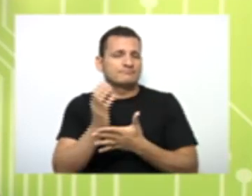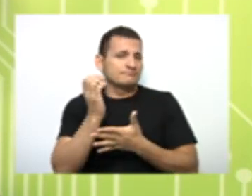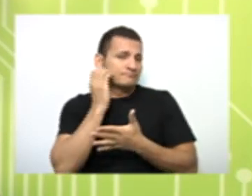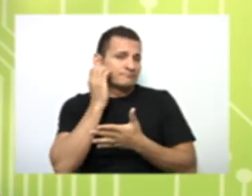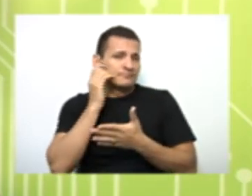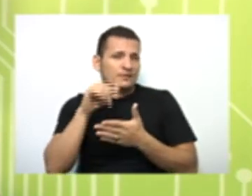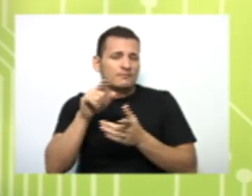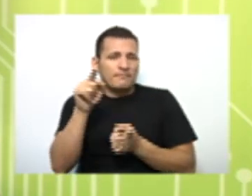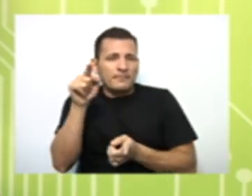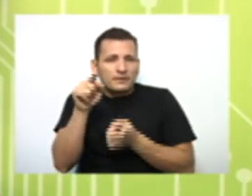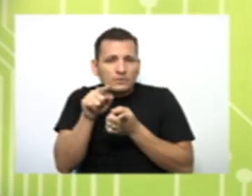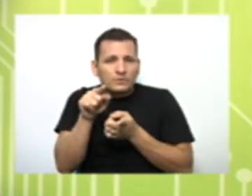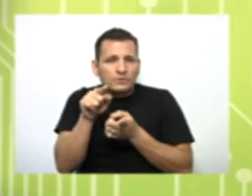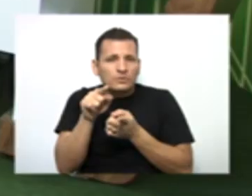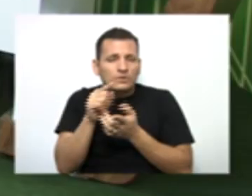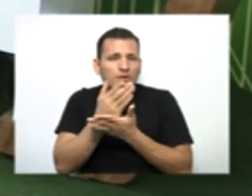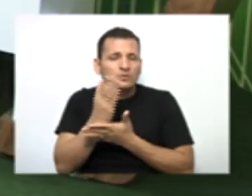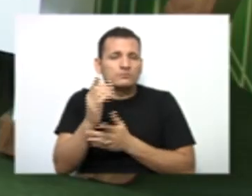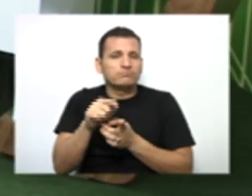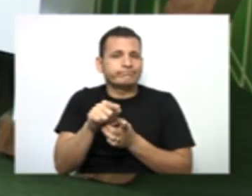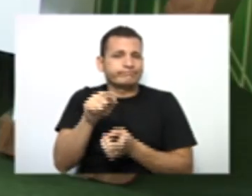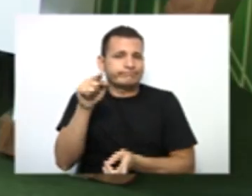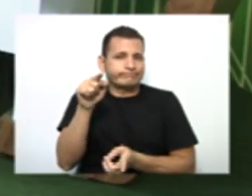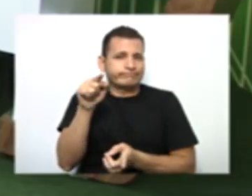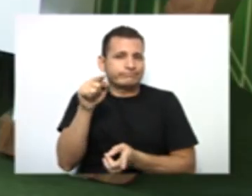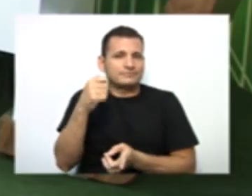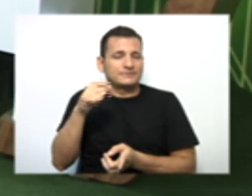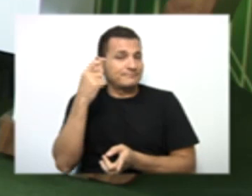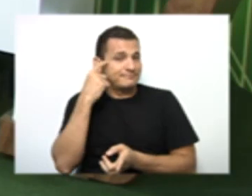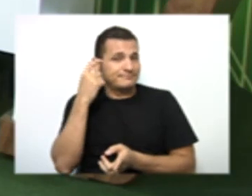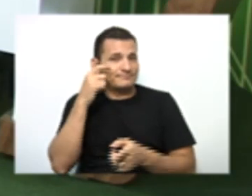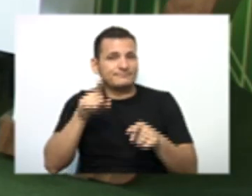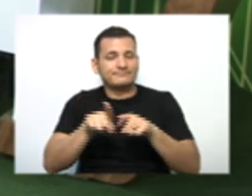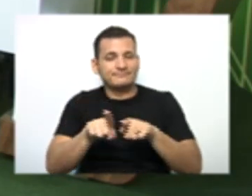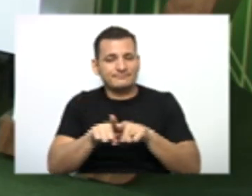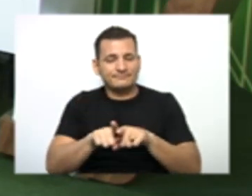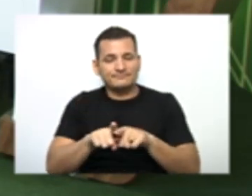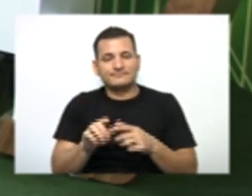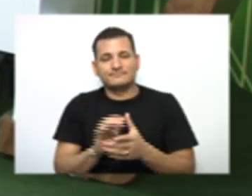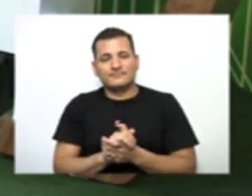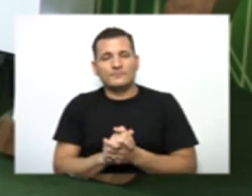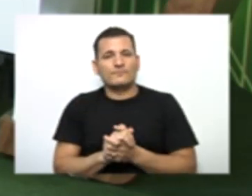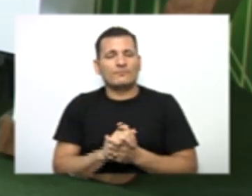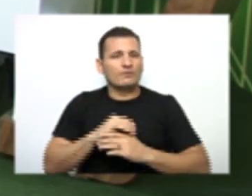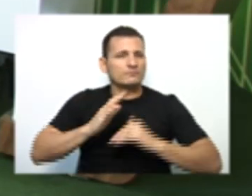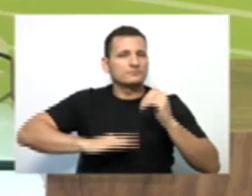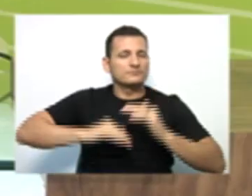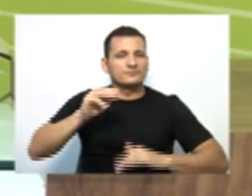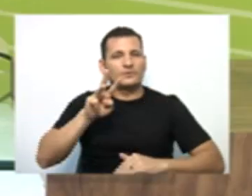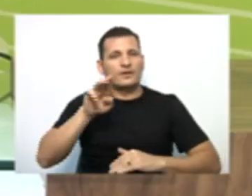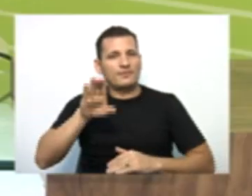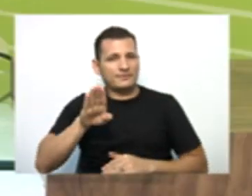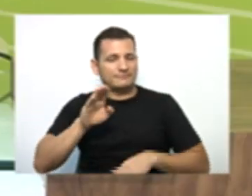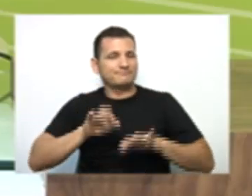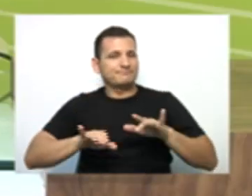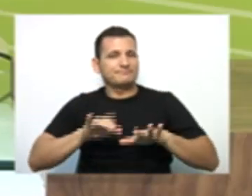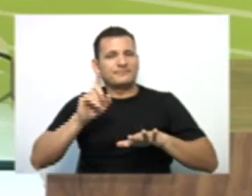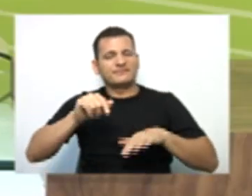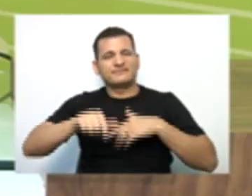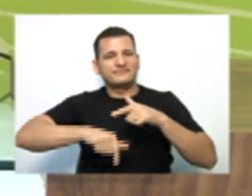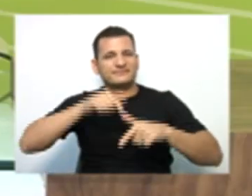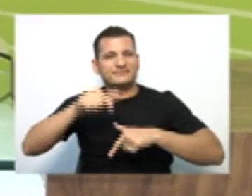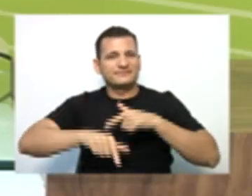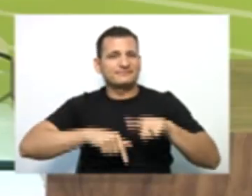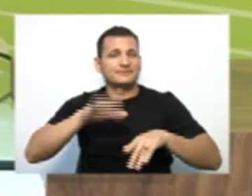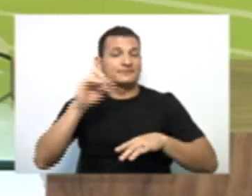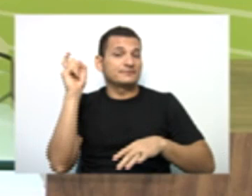tem smartphone que a tela é um pouco maior. Tem que pensar nisso também, né? O desenvolvedor web é o cara que mais trabalha nesse quesito. É muito